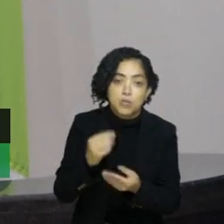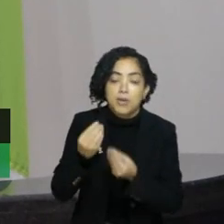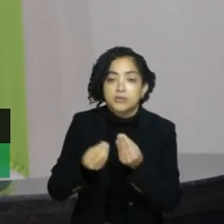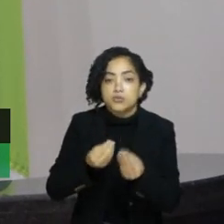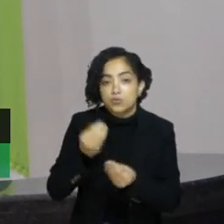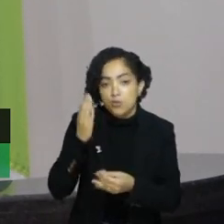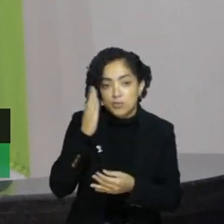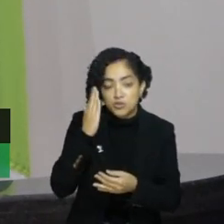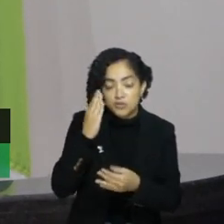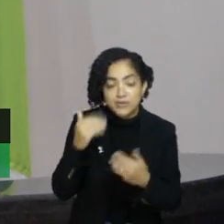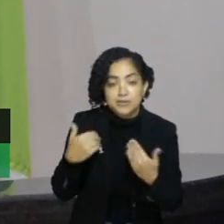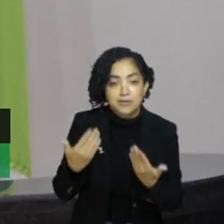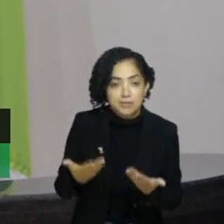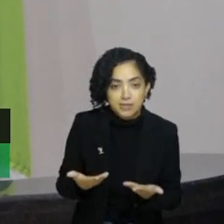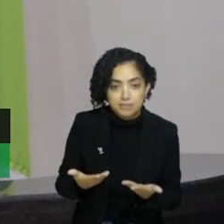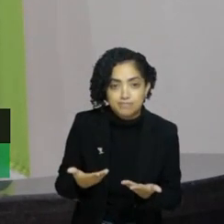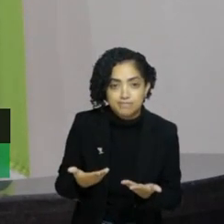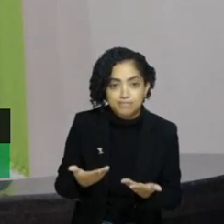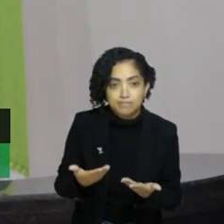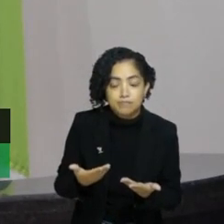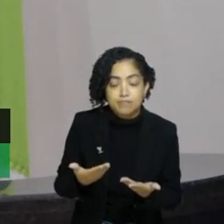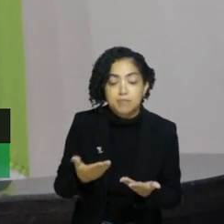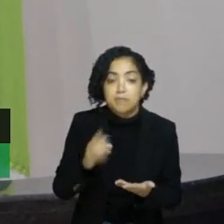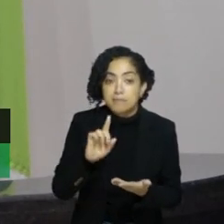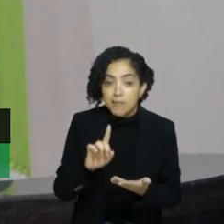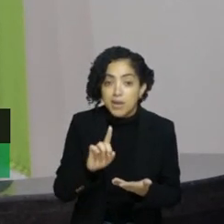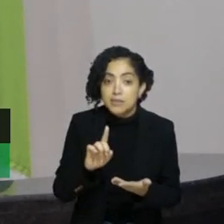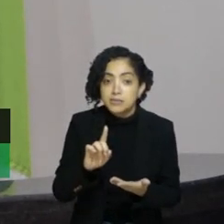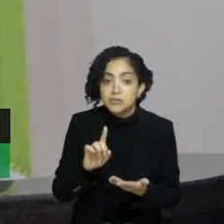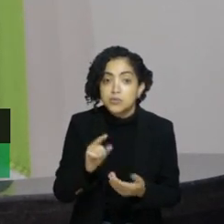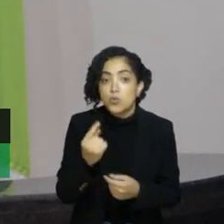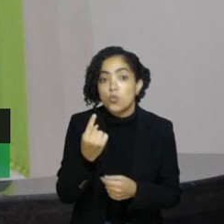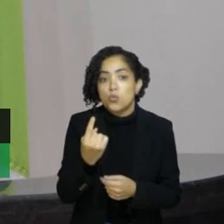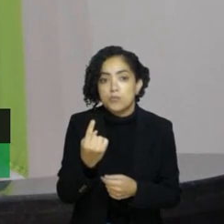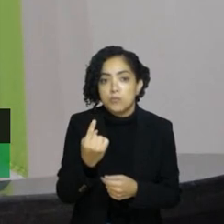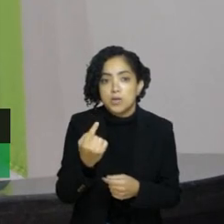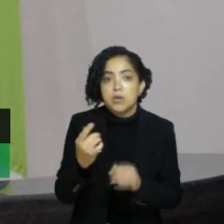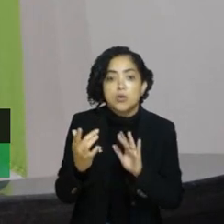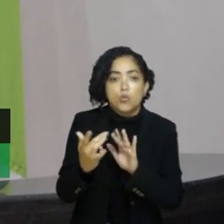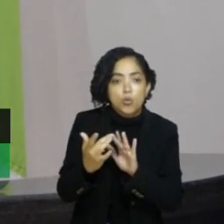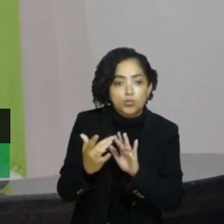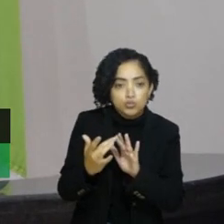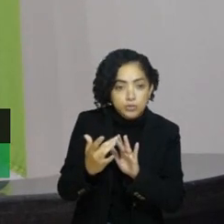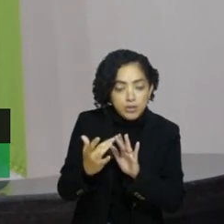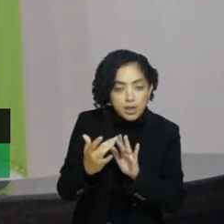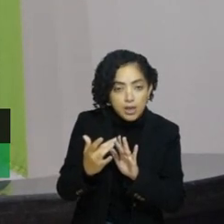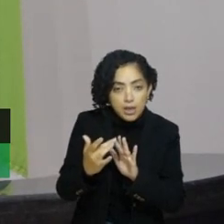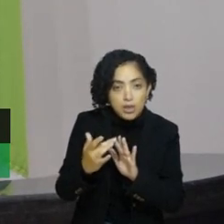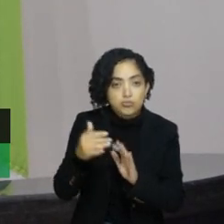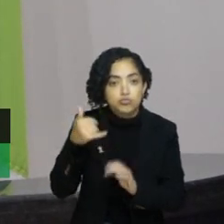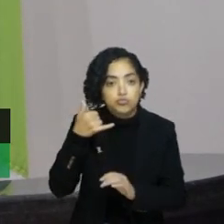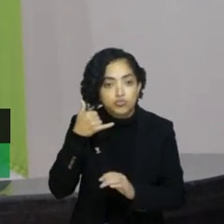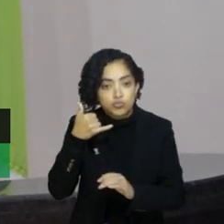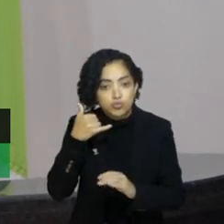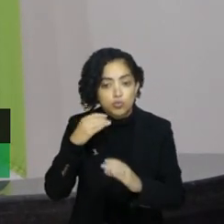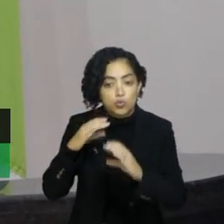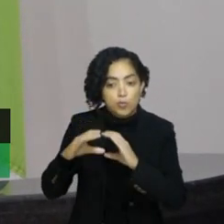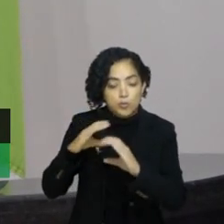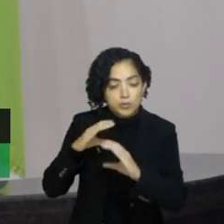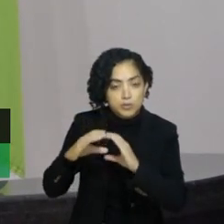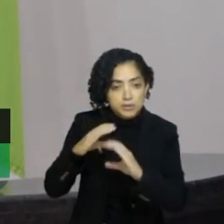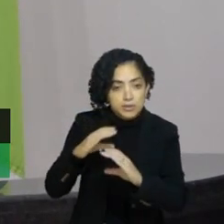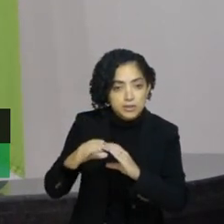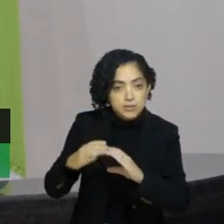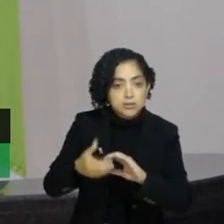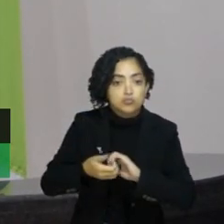saber? Só existe um caminho: fazendo o contato efetivo com os órgãos oficiais do município, com a Defesa Civil